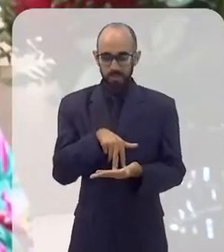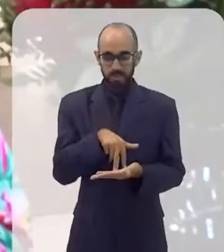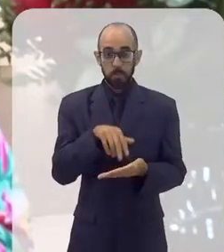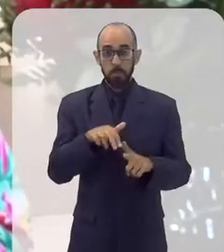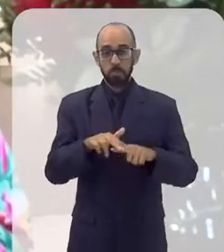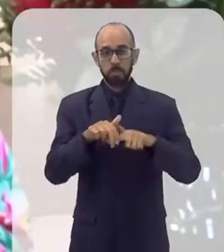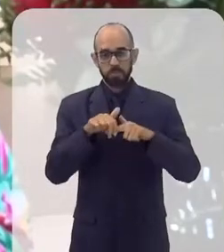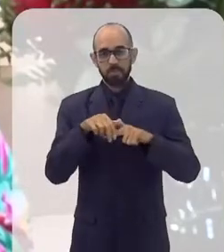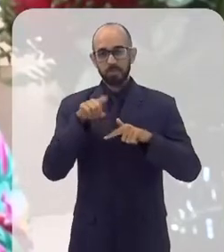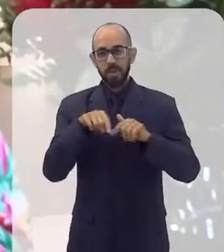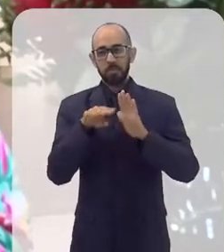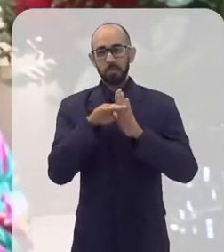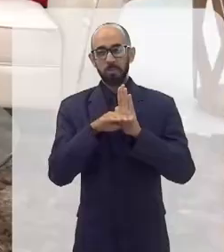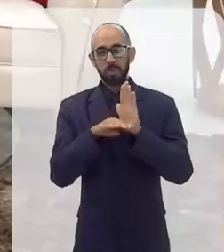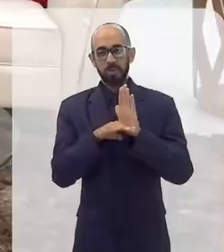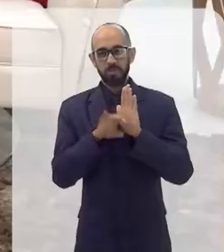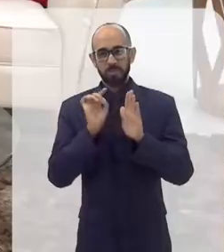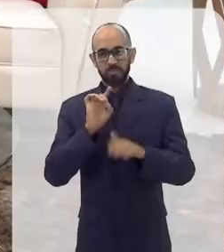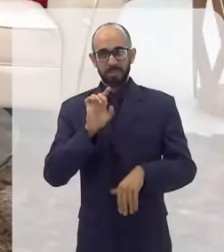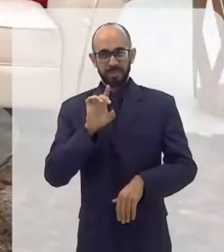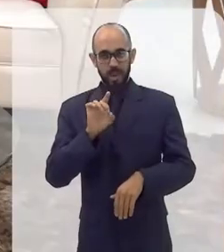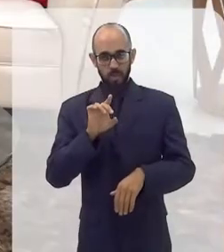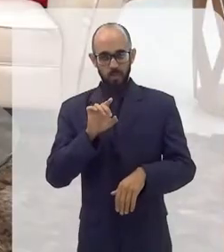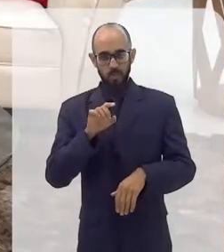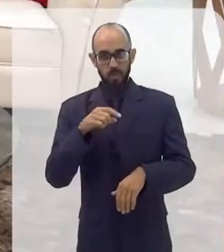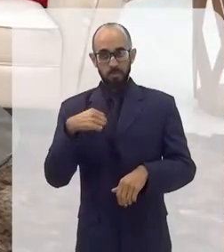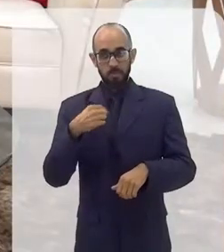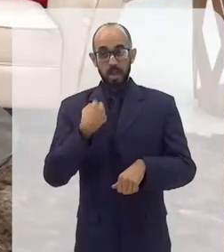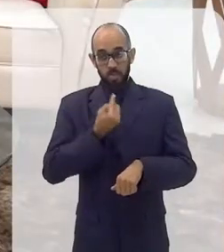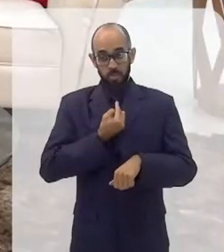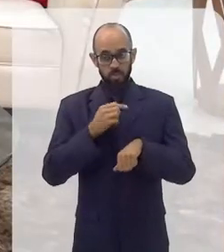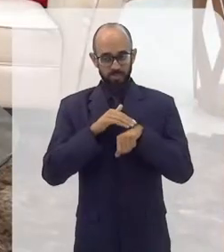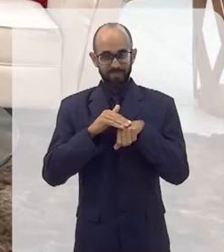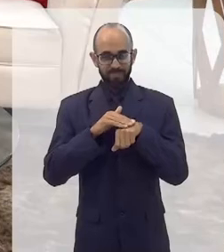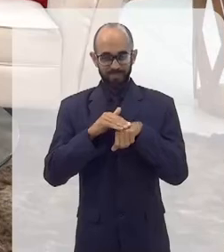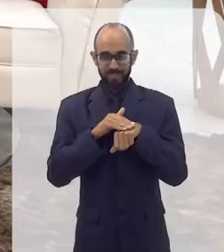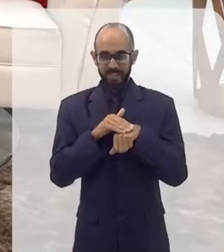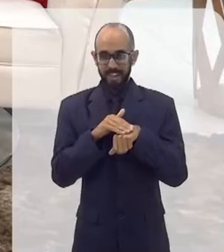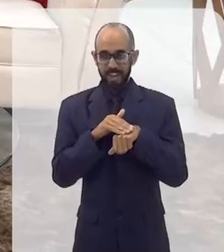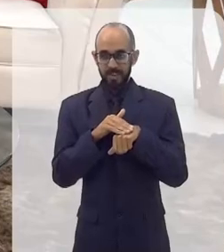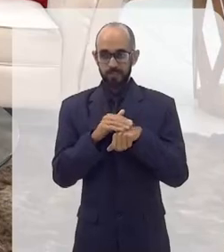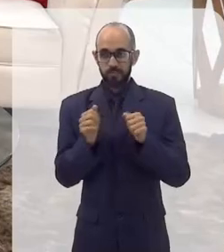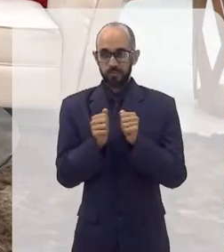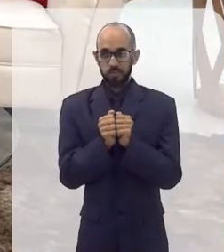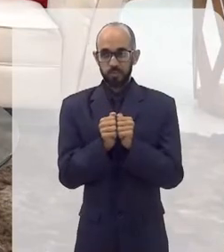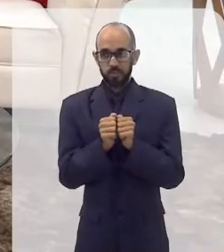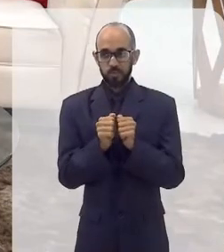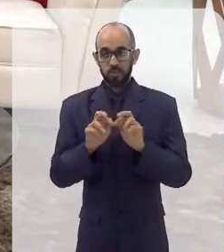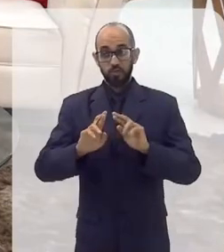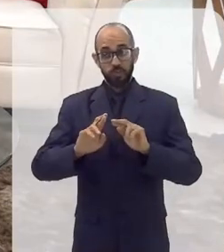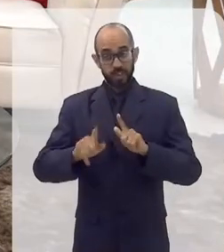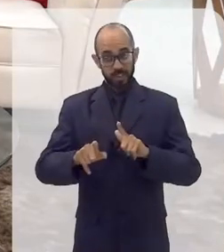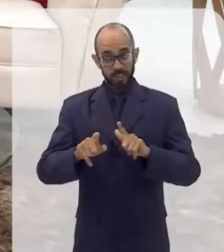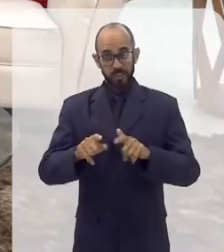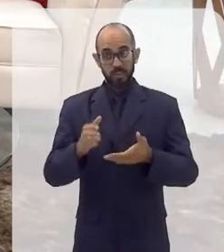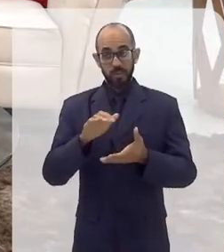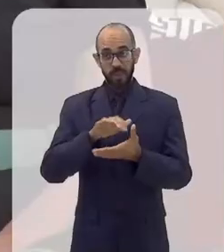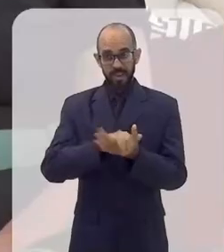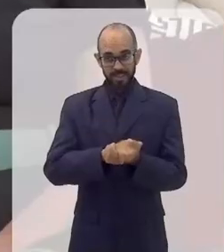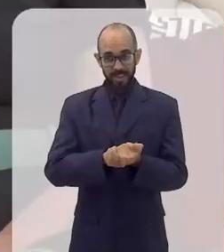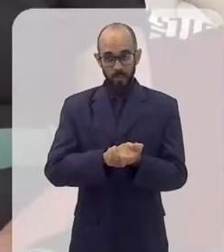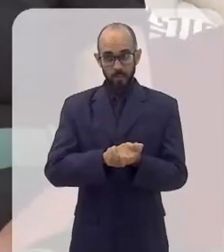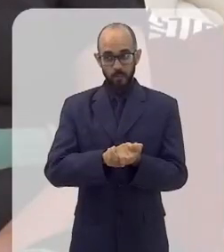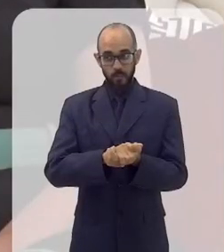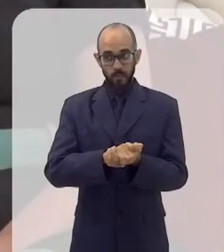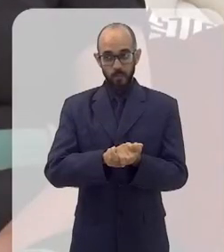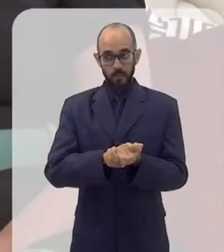isso é um programa especial. E para conversar conosco, nós temos aqui, hoje diferente, um